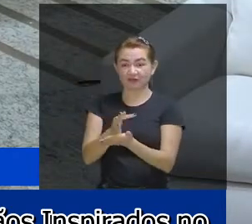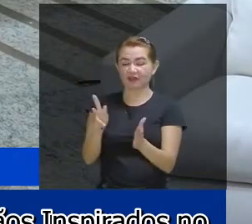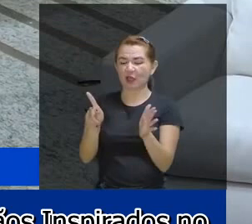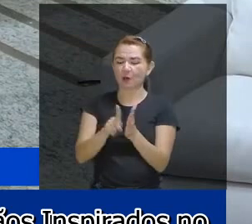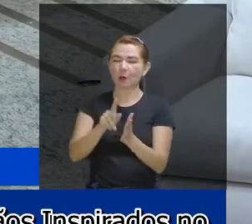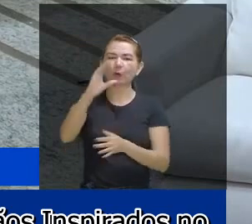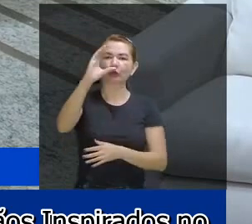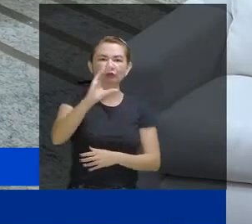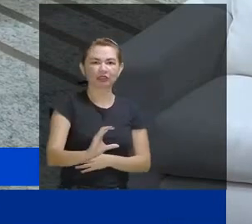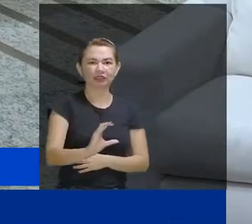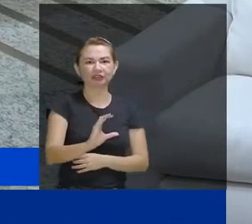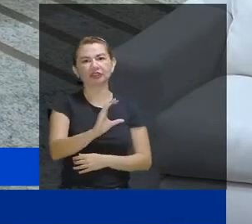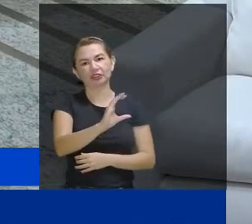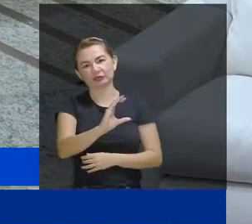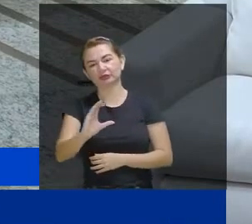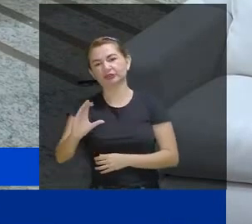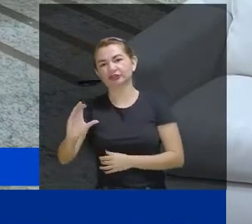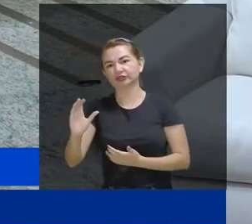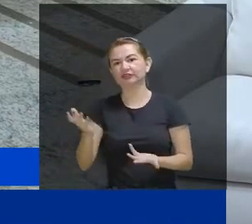cristãos,